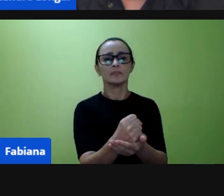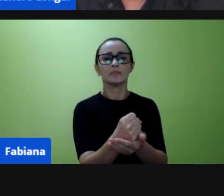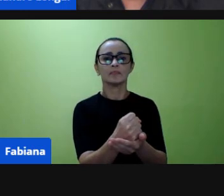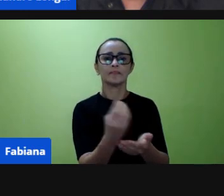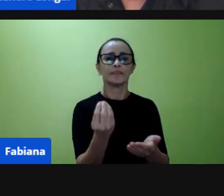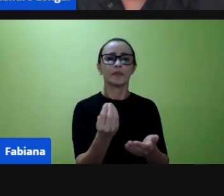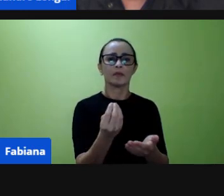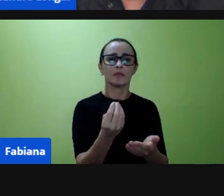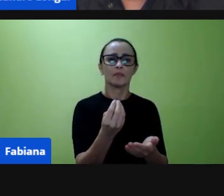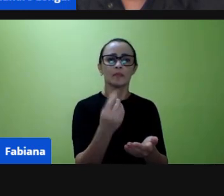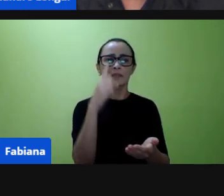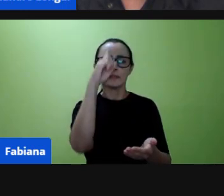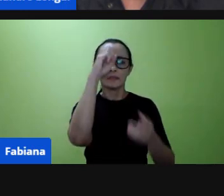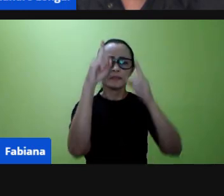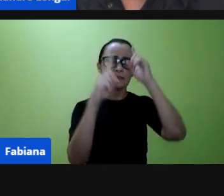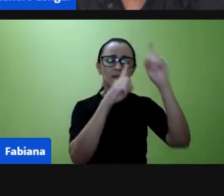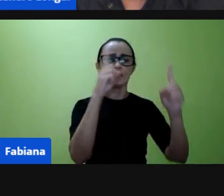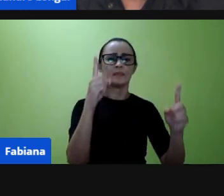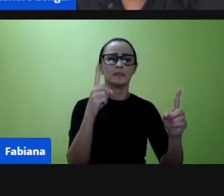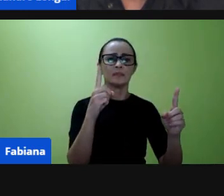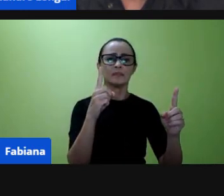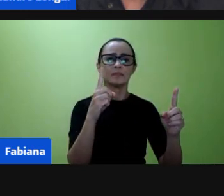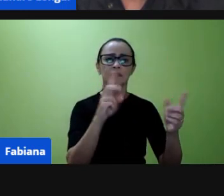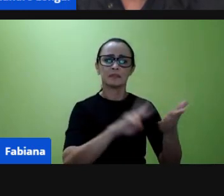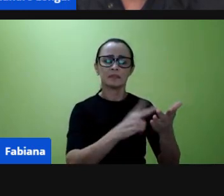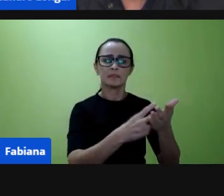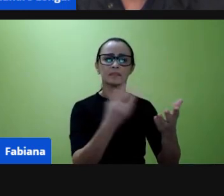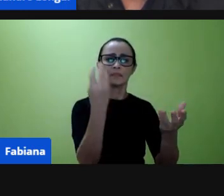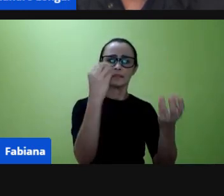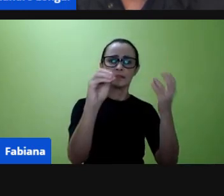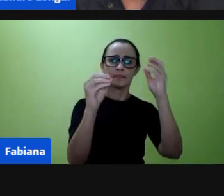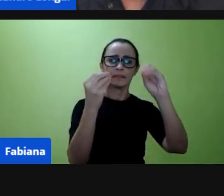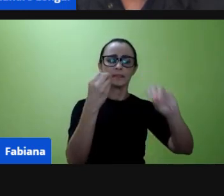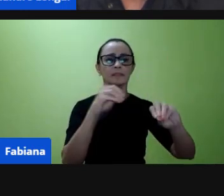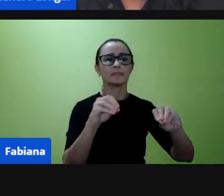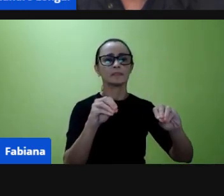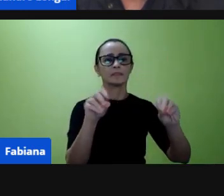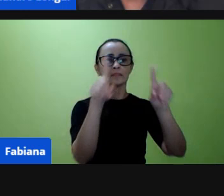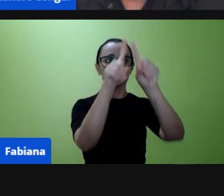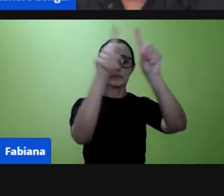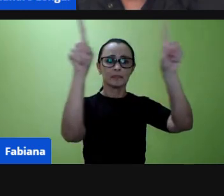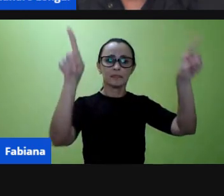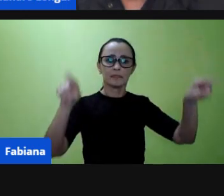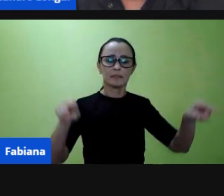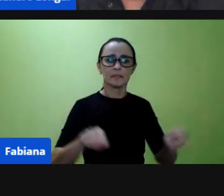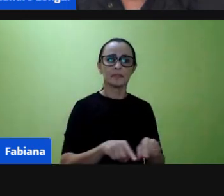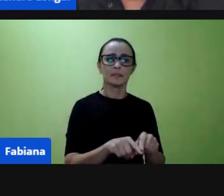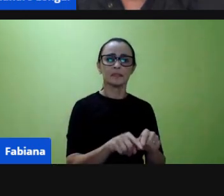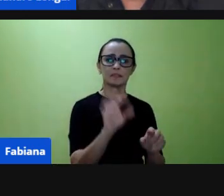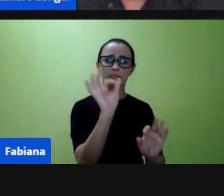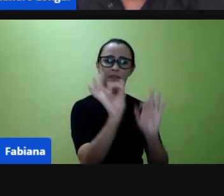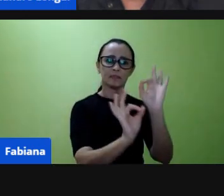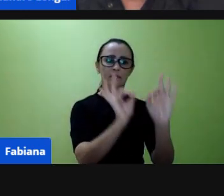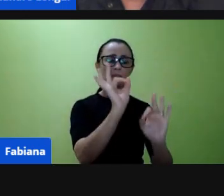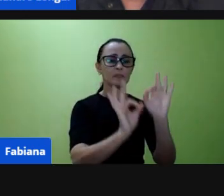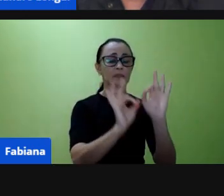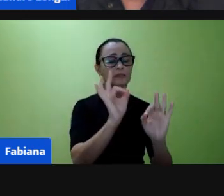deles. Né? E eu comecei a ver, falei, olha, isso é legal para, né, a gente poder utilizar como estratégia.